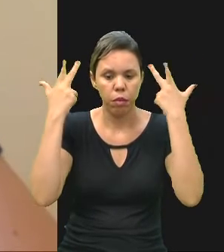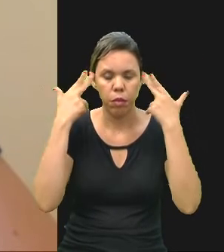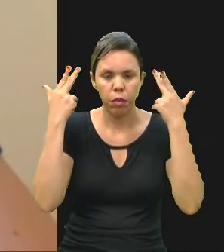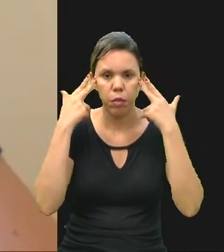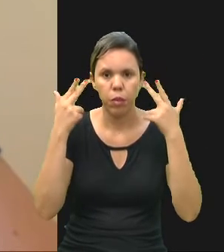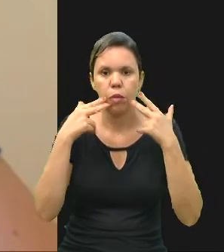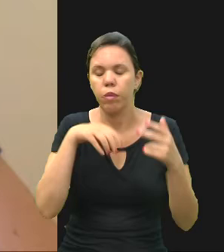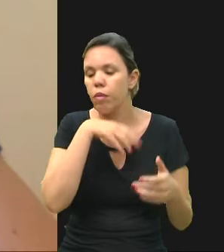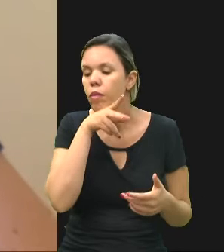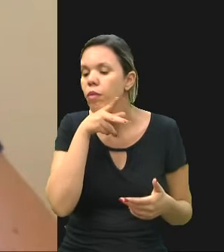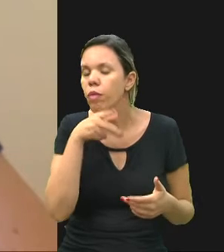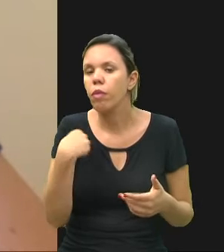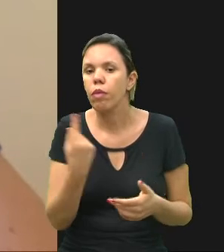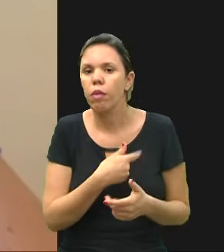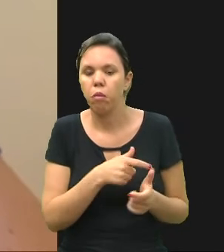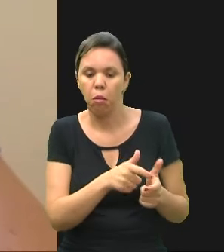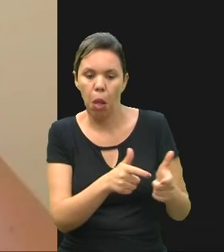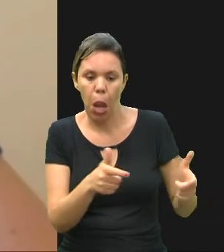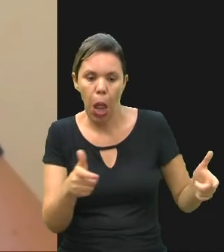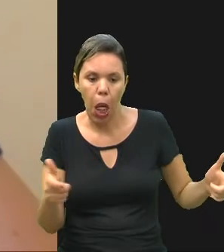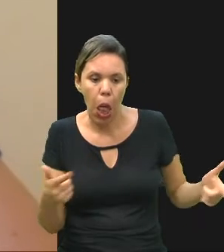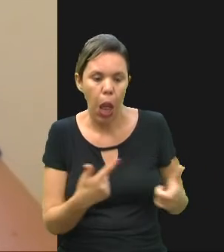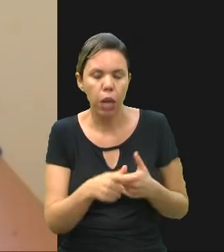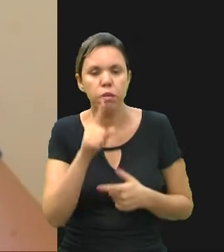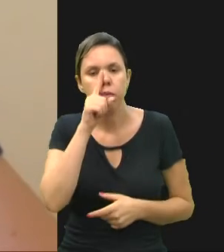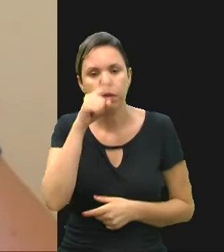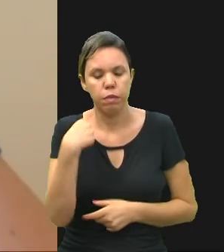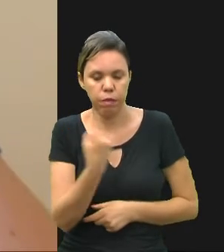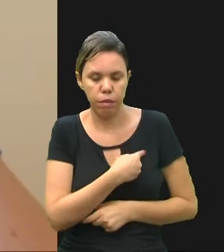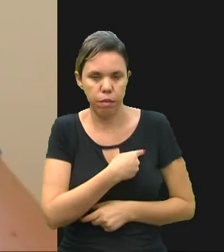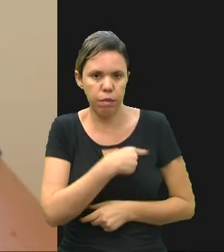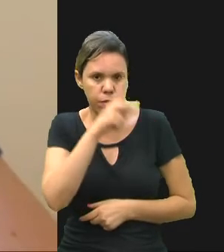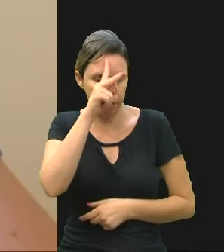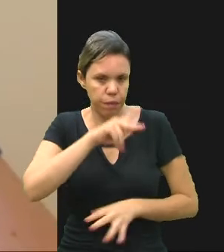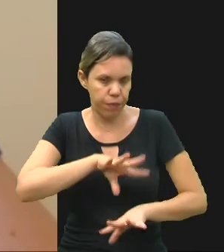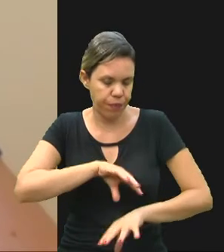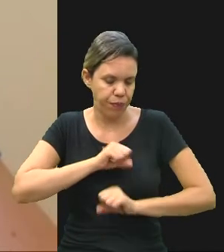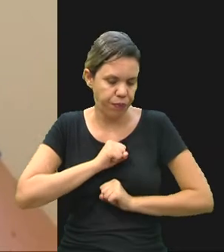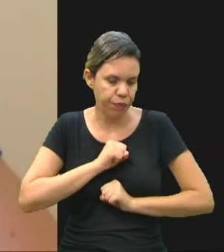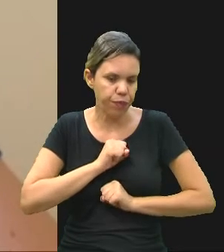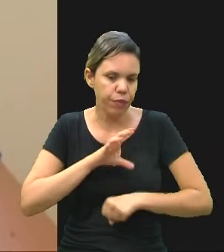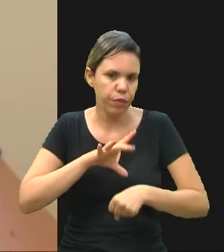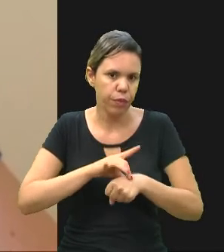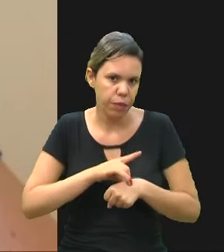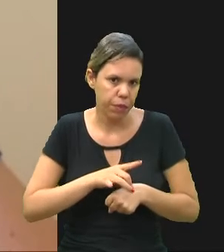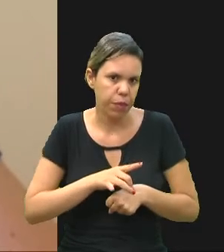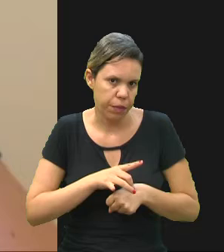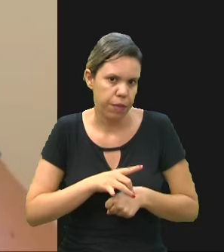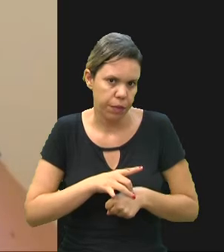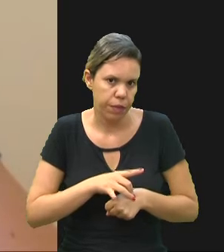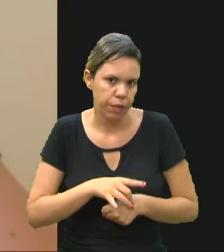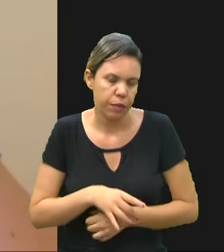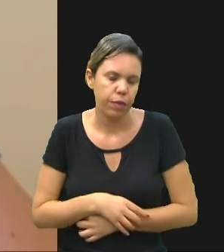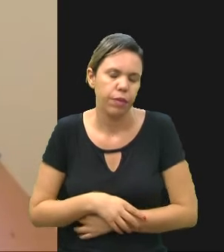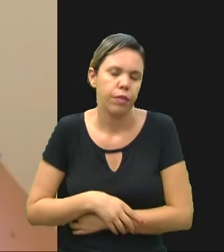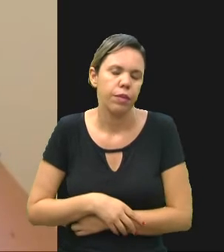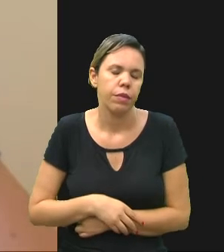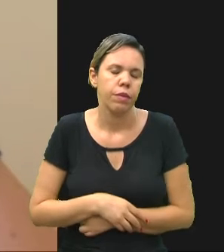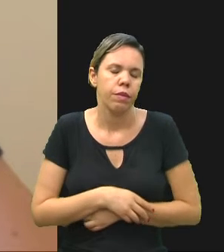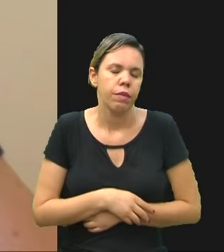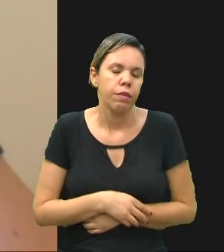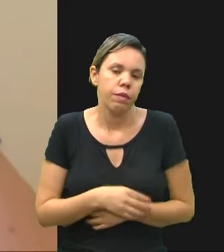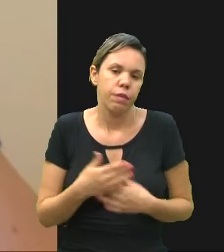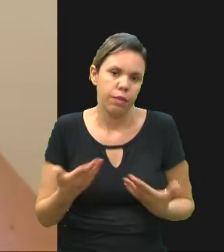dessas populações, a gente aumenta em muito o risco de nós mesmos sermos contaminados por essas